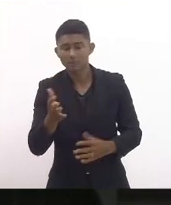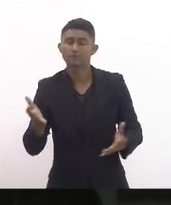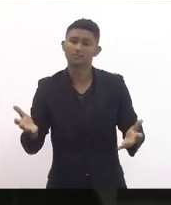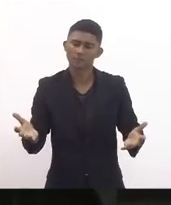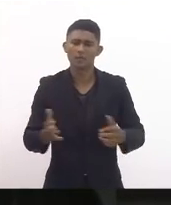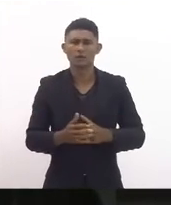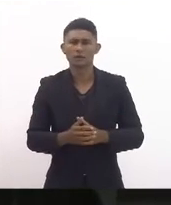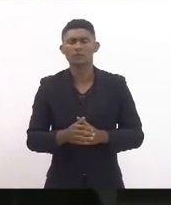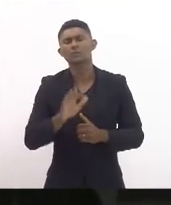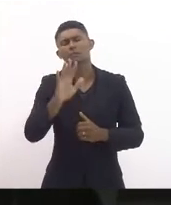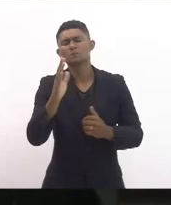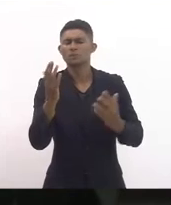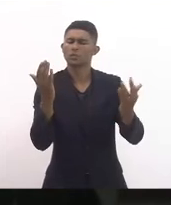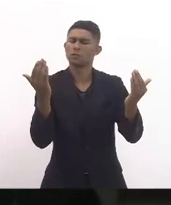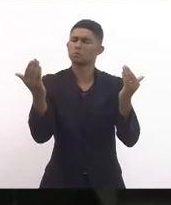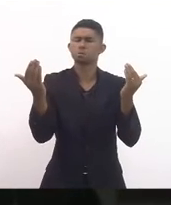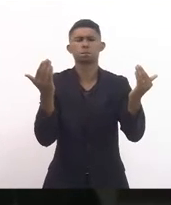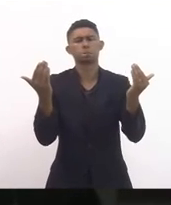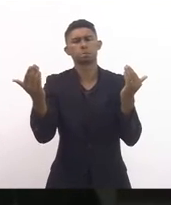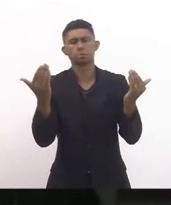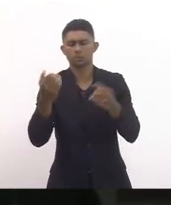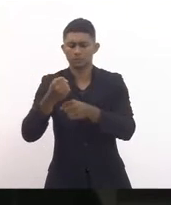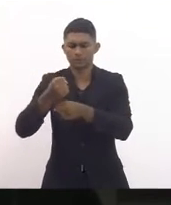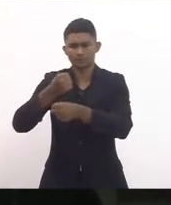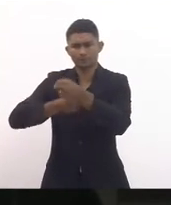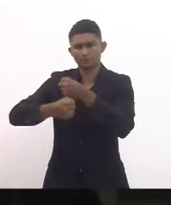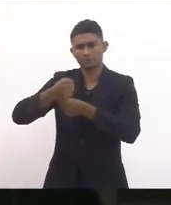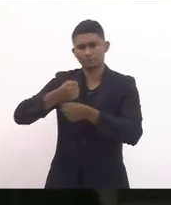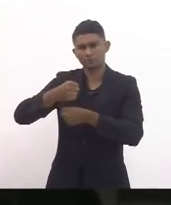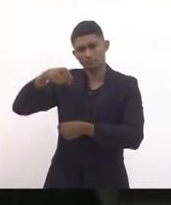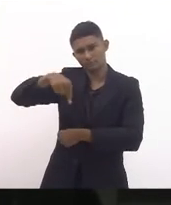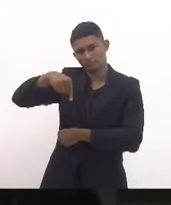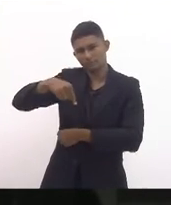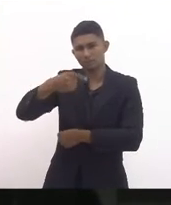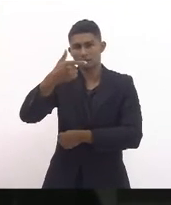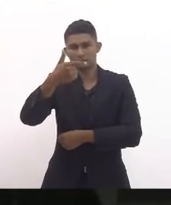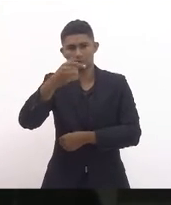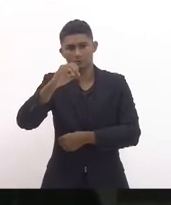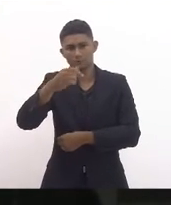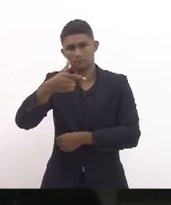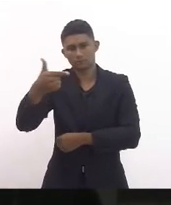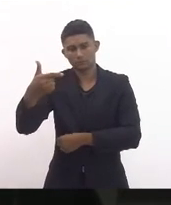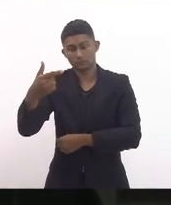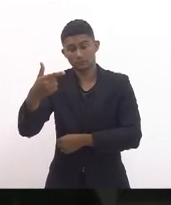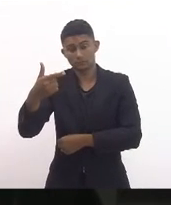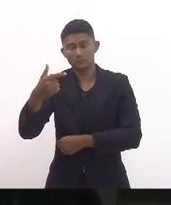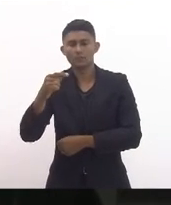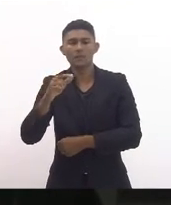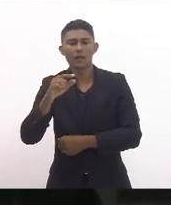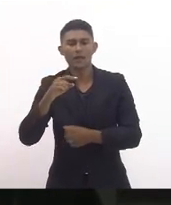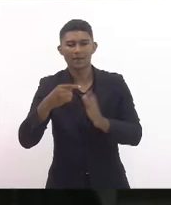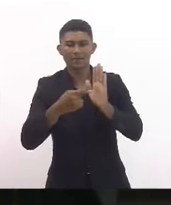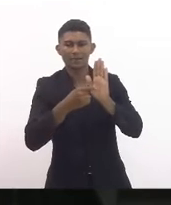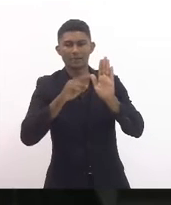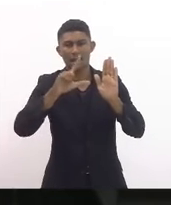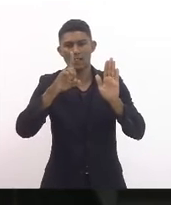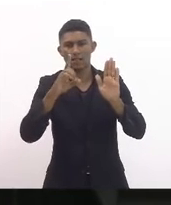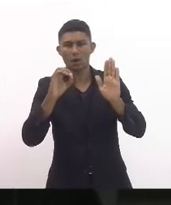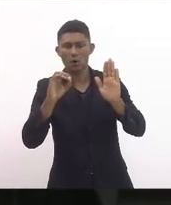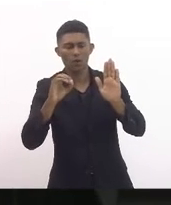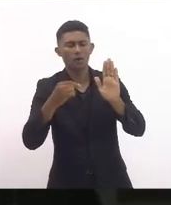E aí quando você compara com ji22 que a gente tá vivendo a previsão dele dela era de 9 bilhões